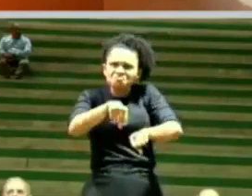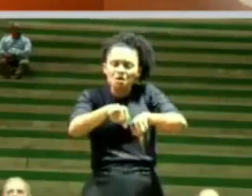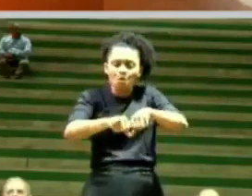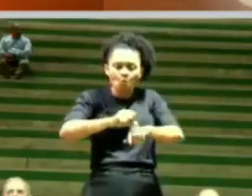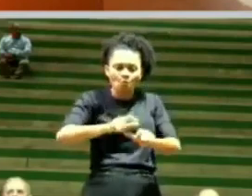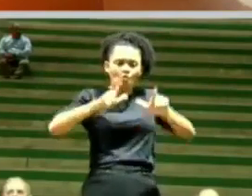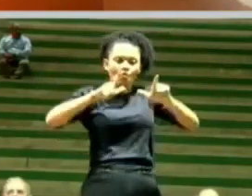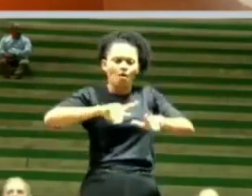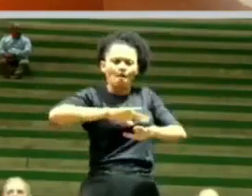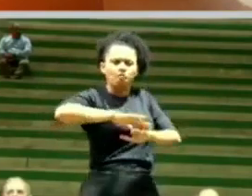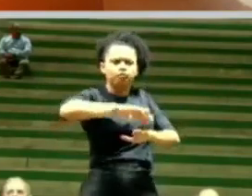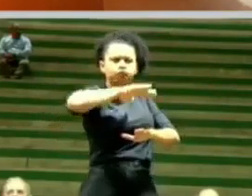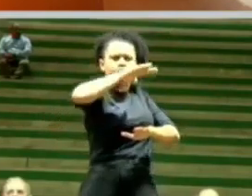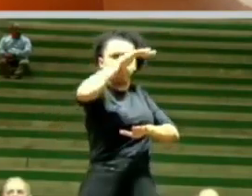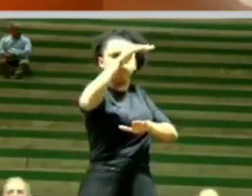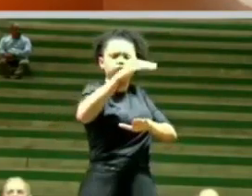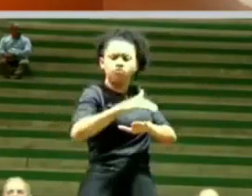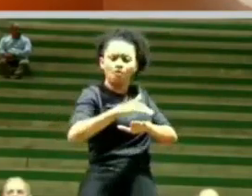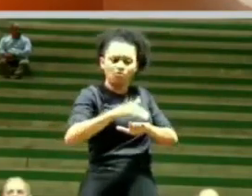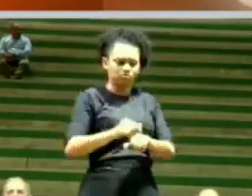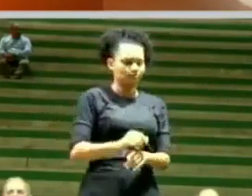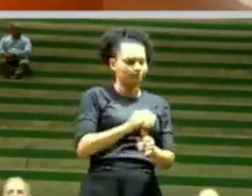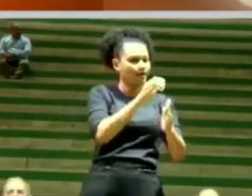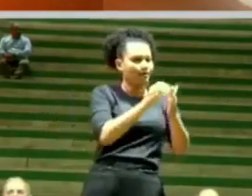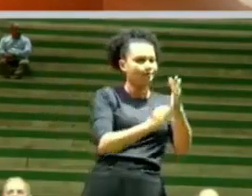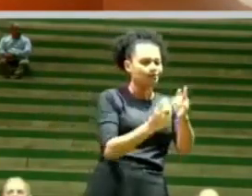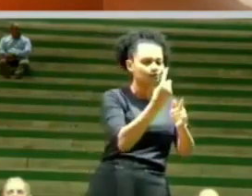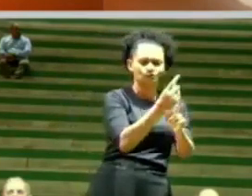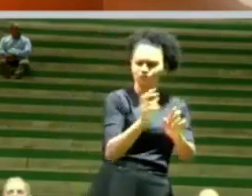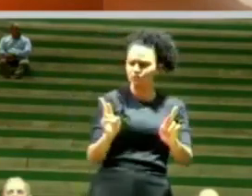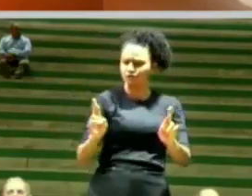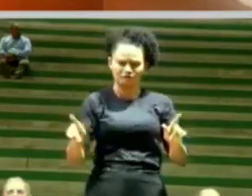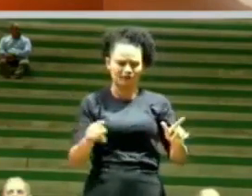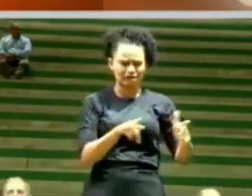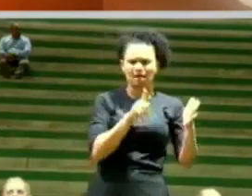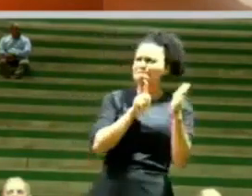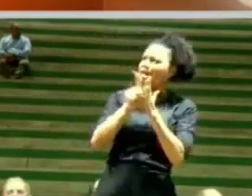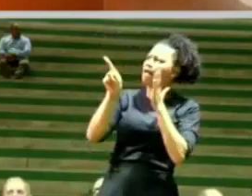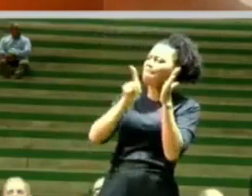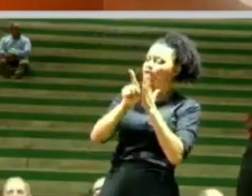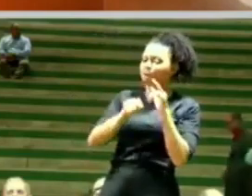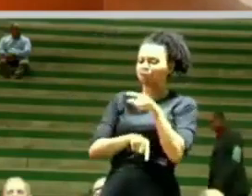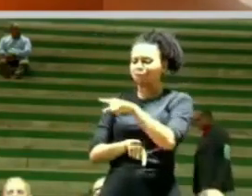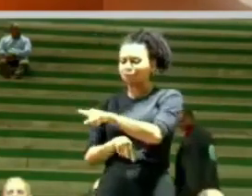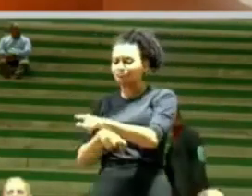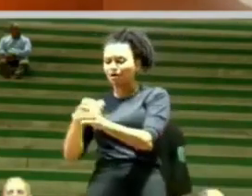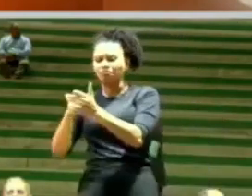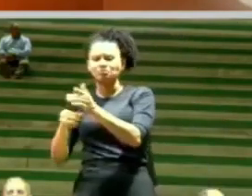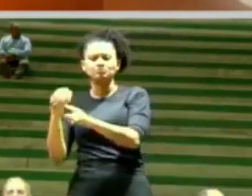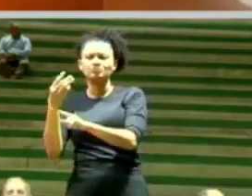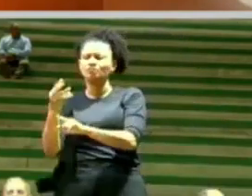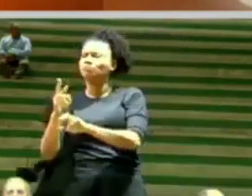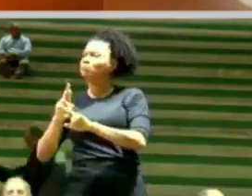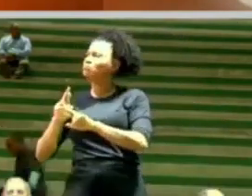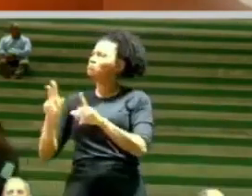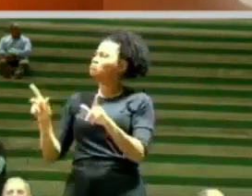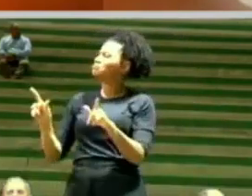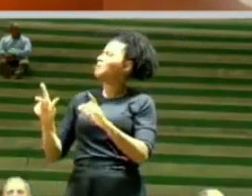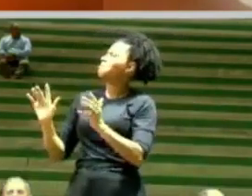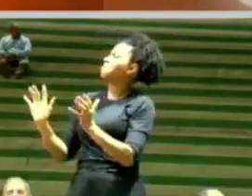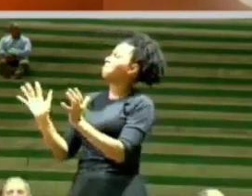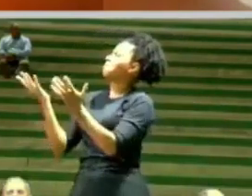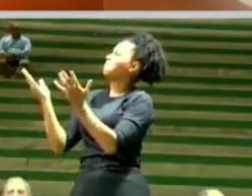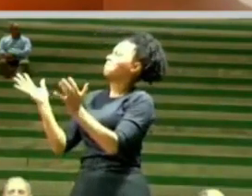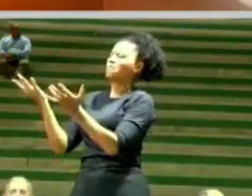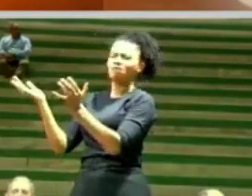a diferença. No capítulo 1, questionando. No capítulo 3, ele